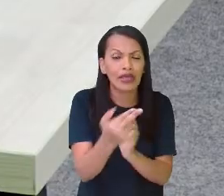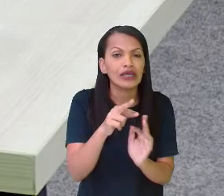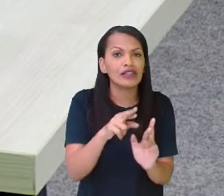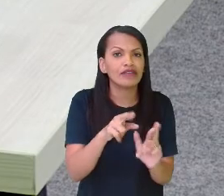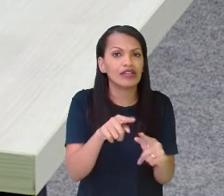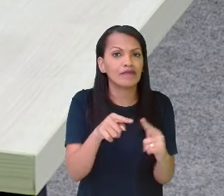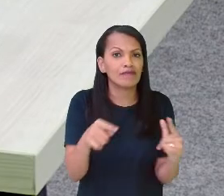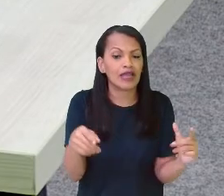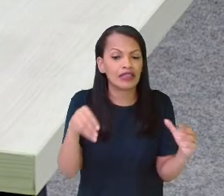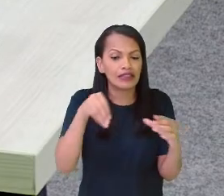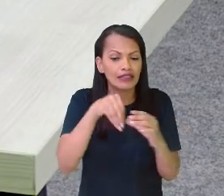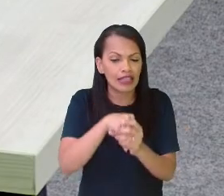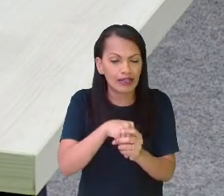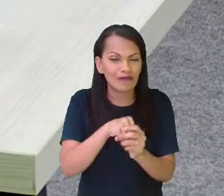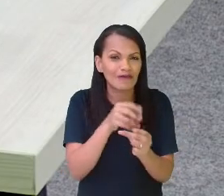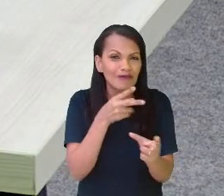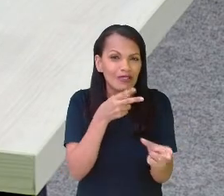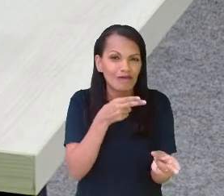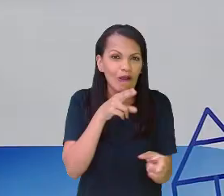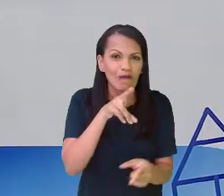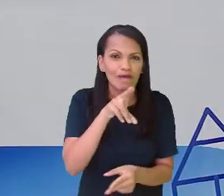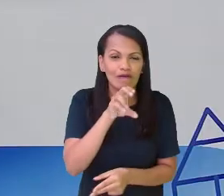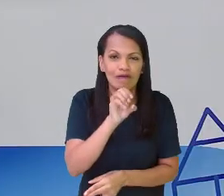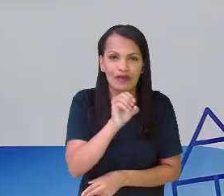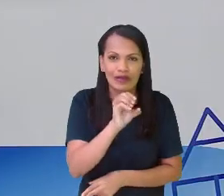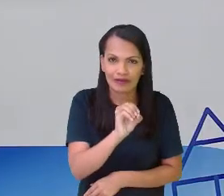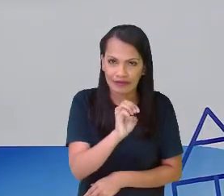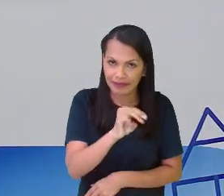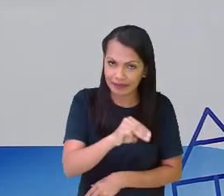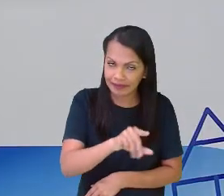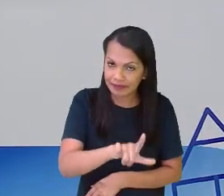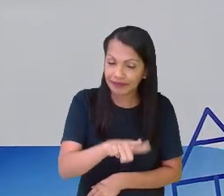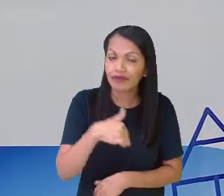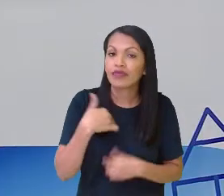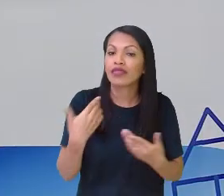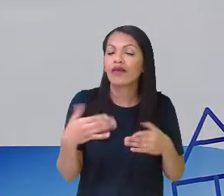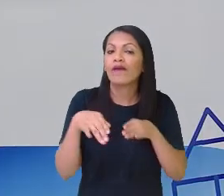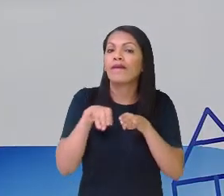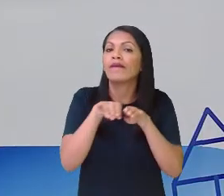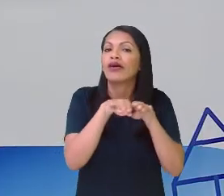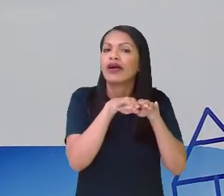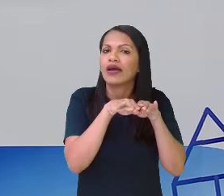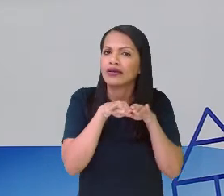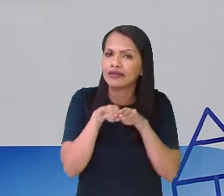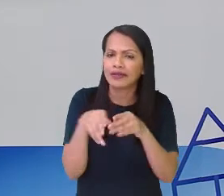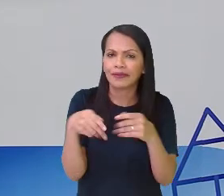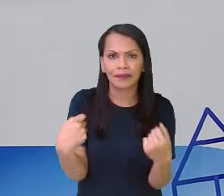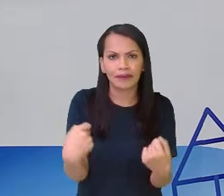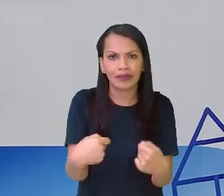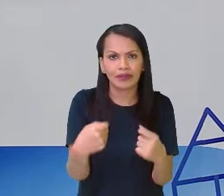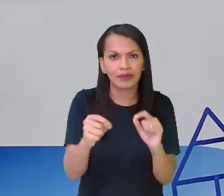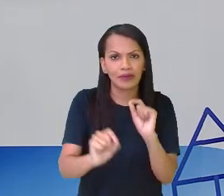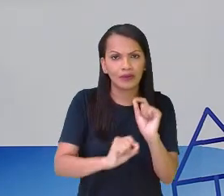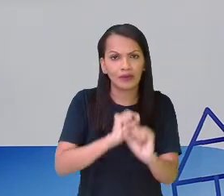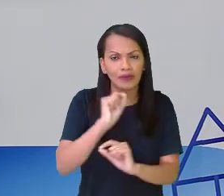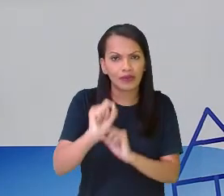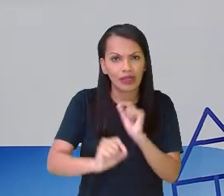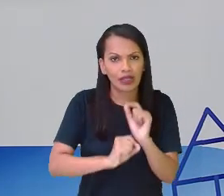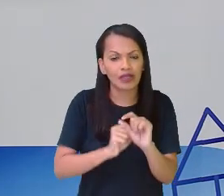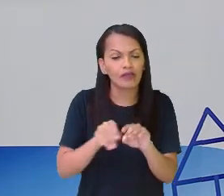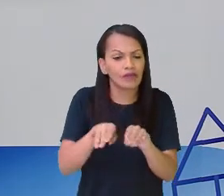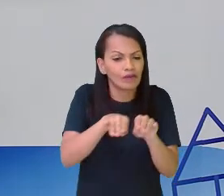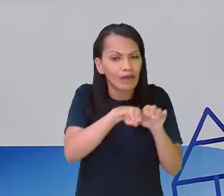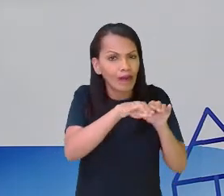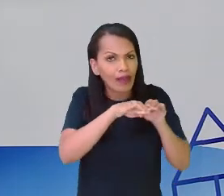capacidade. Aí a gente volta para a questão do padrão. A gente precisa desses